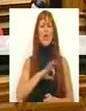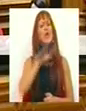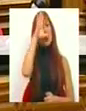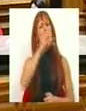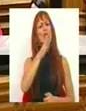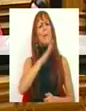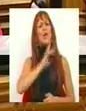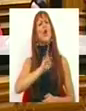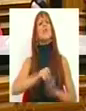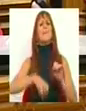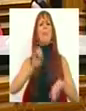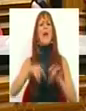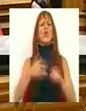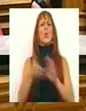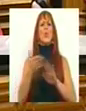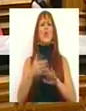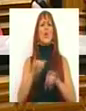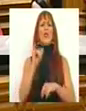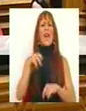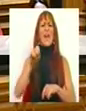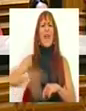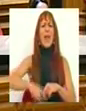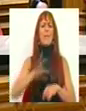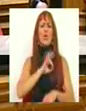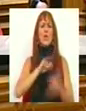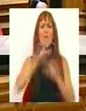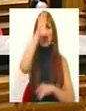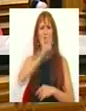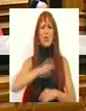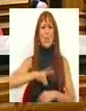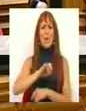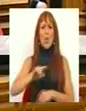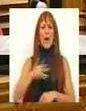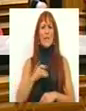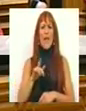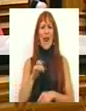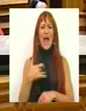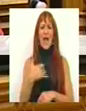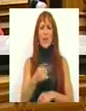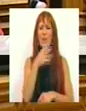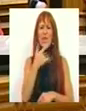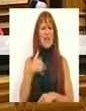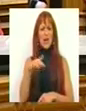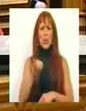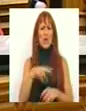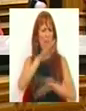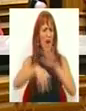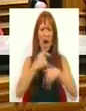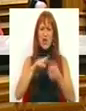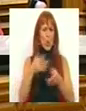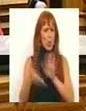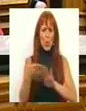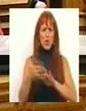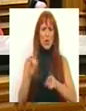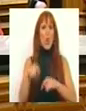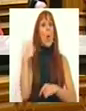Sr. Ministro, explica então o que se passa nas urgências e no INEM. O seu secretário de Estado, Manuel Delgado, afirma que não houve situações de caos nas